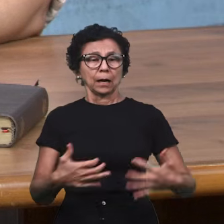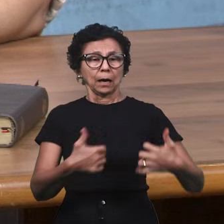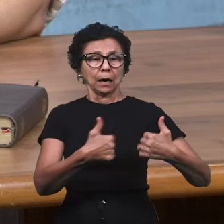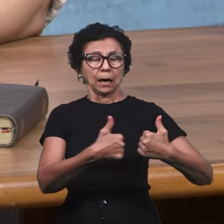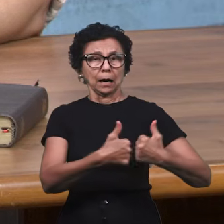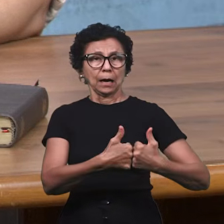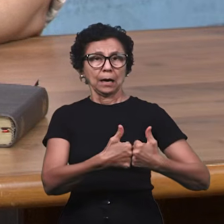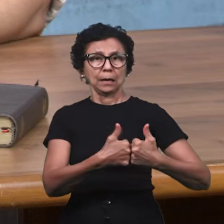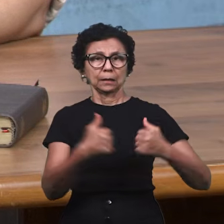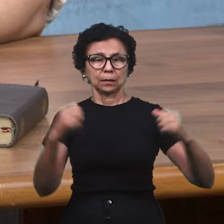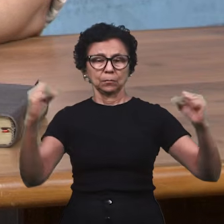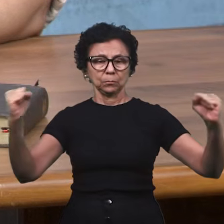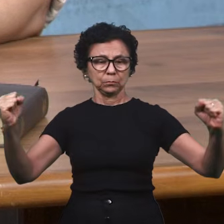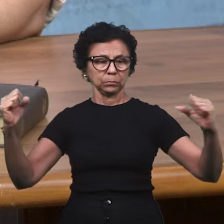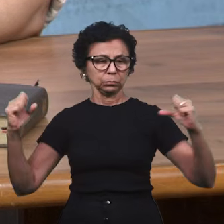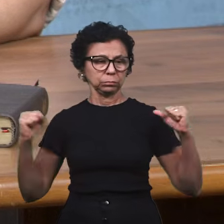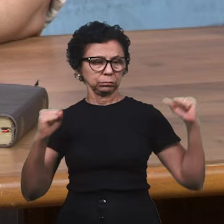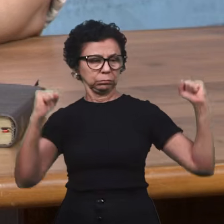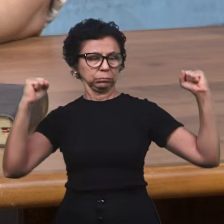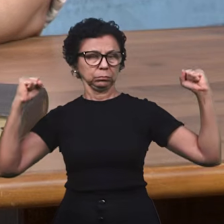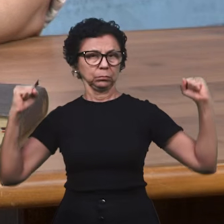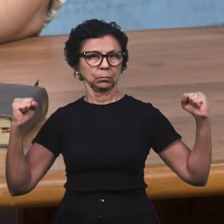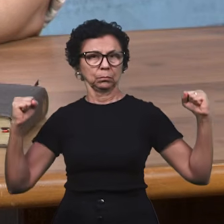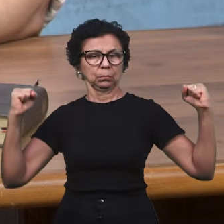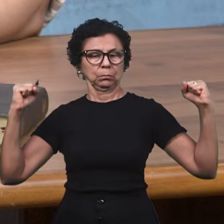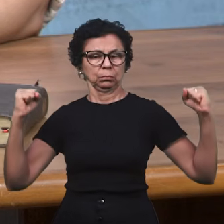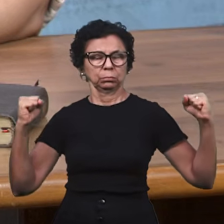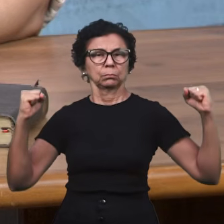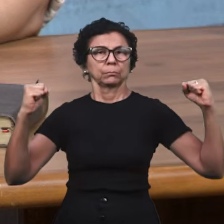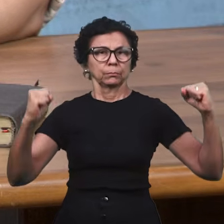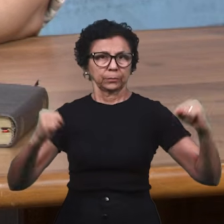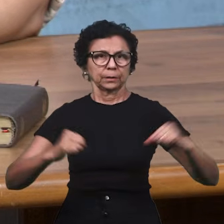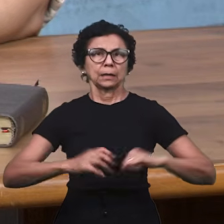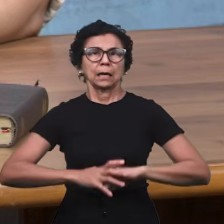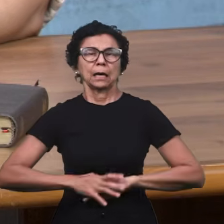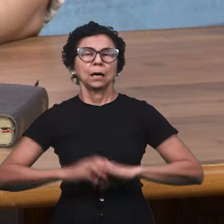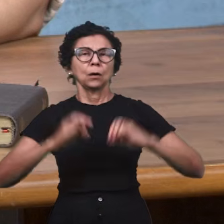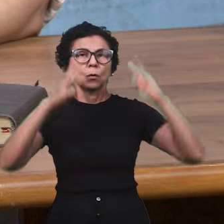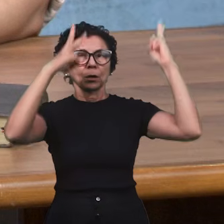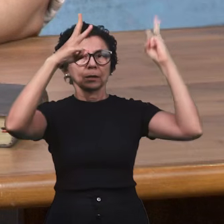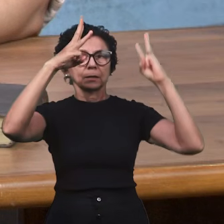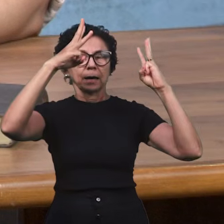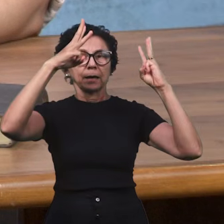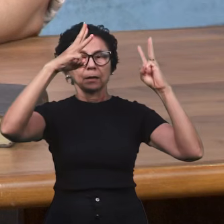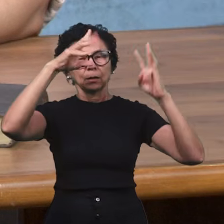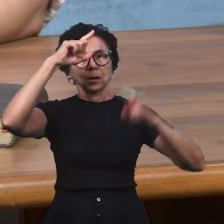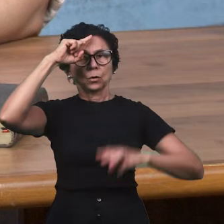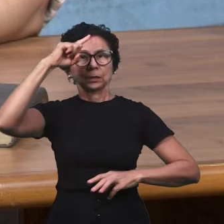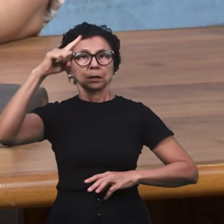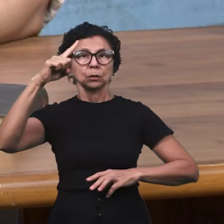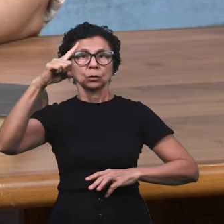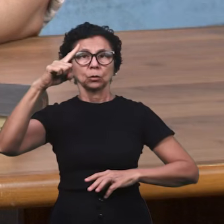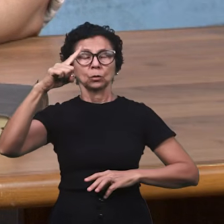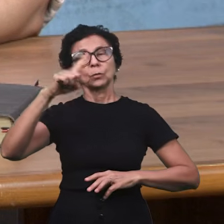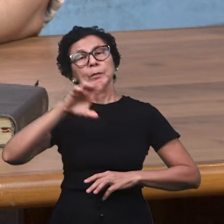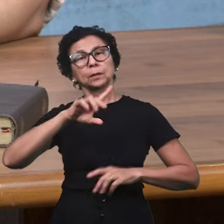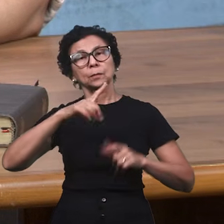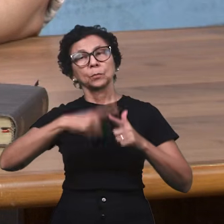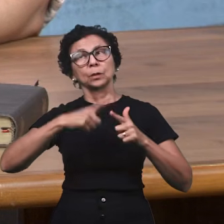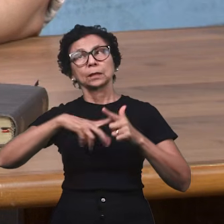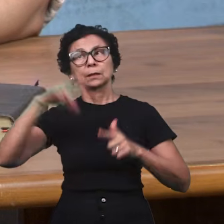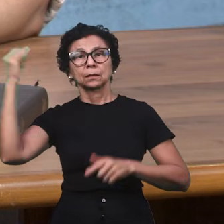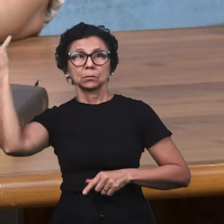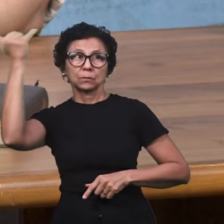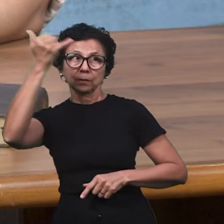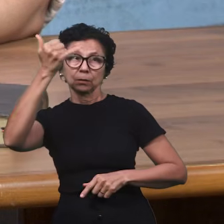como Moisés tinha ordenado, conforme a palavra do Senhor, com as varas que tinham sobre